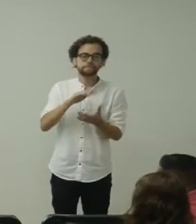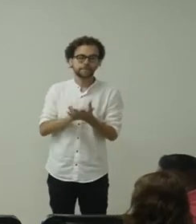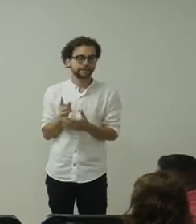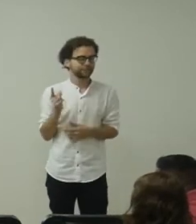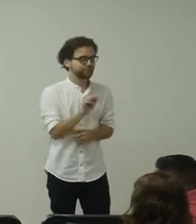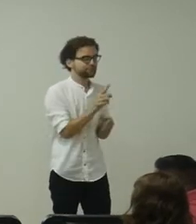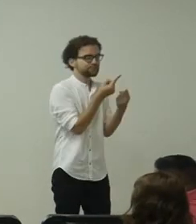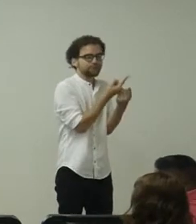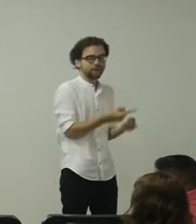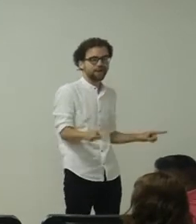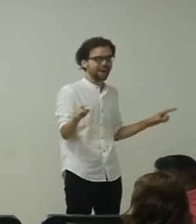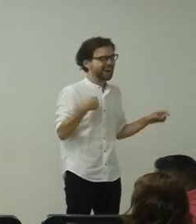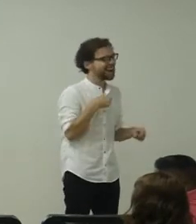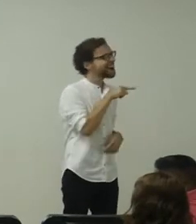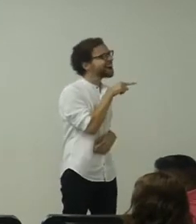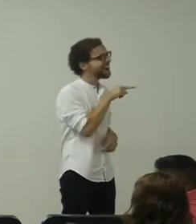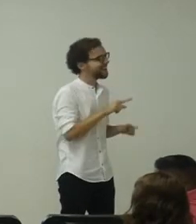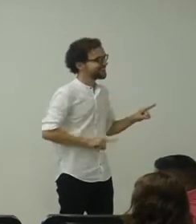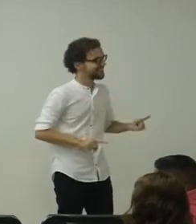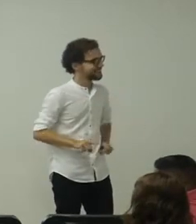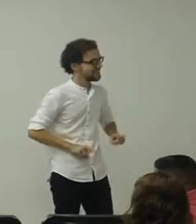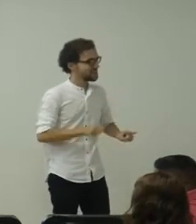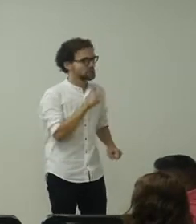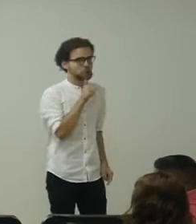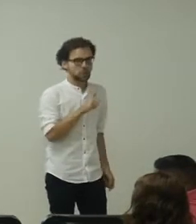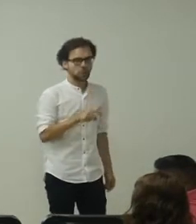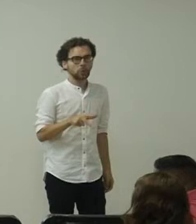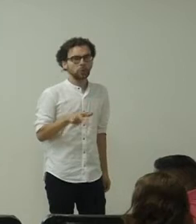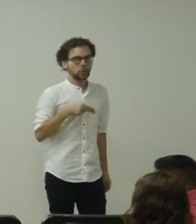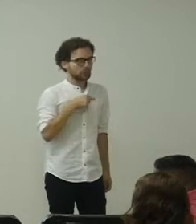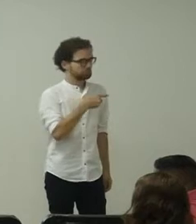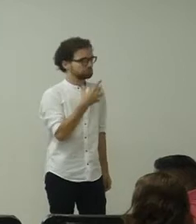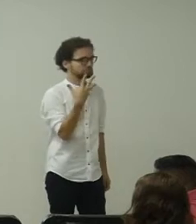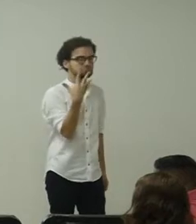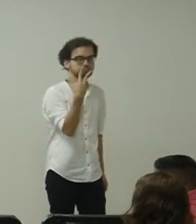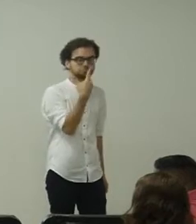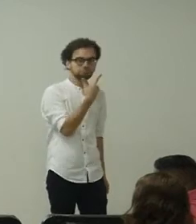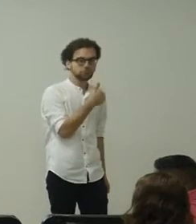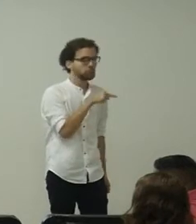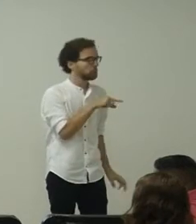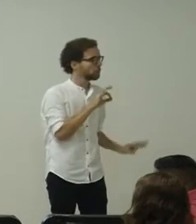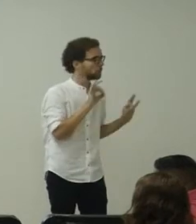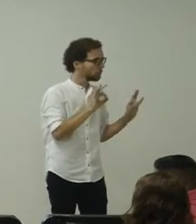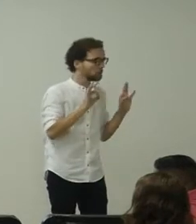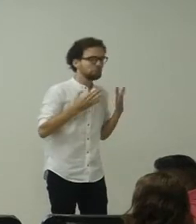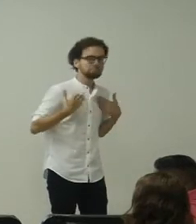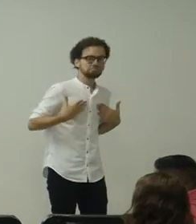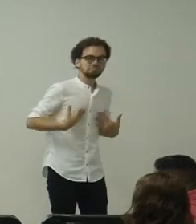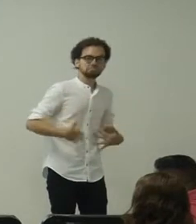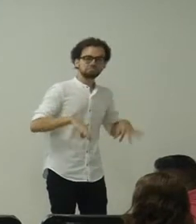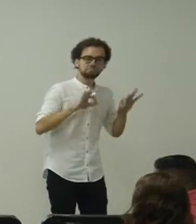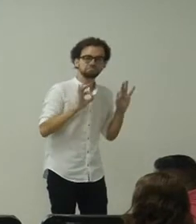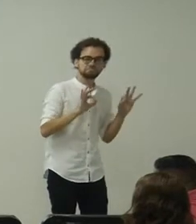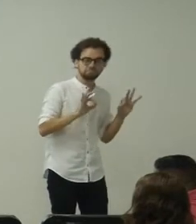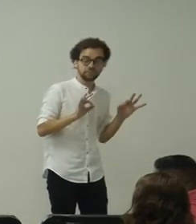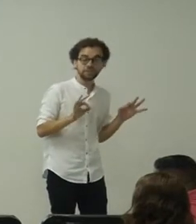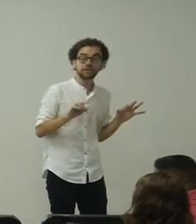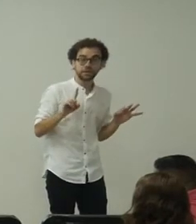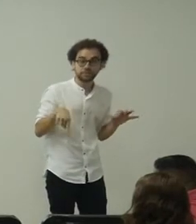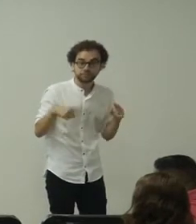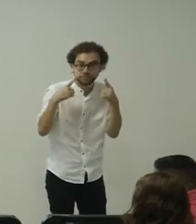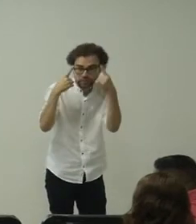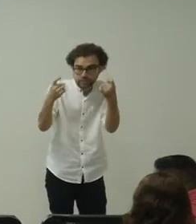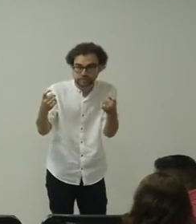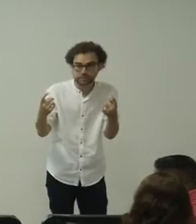da família e fica falando: olha lá, sua prima, ó, toda bonitinha, toda no lugar. Então, assim, é